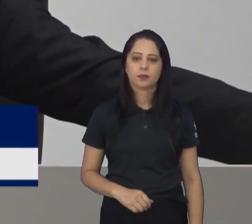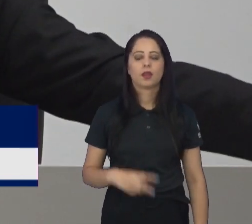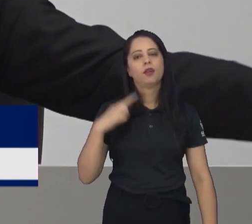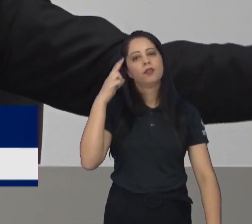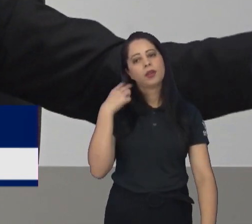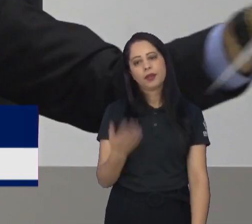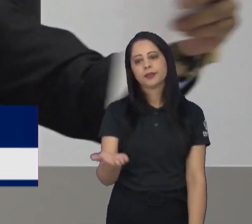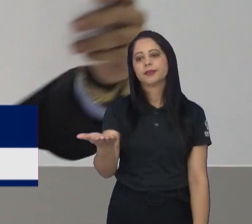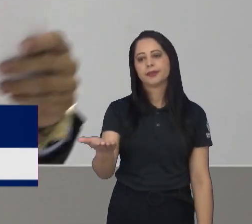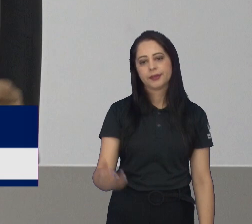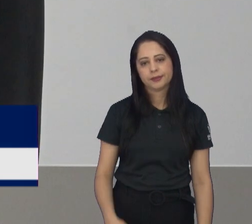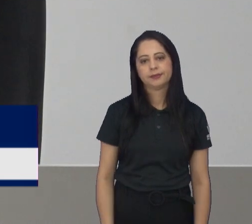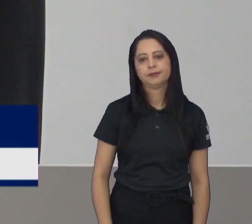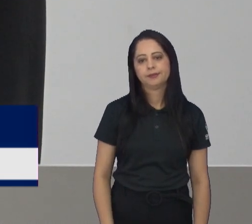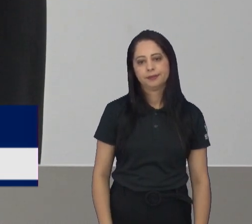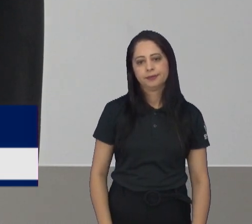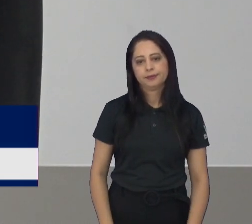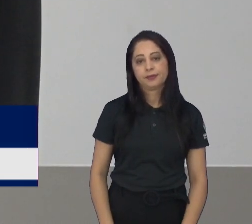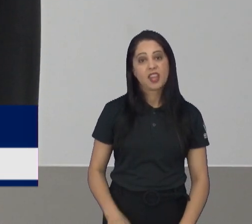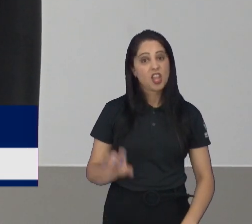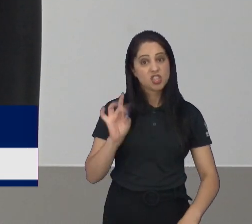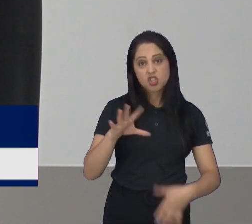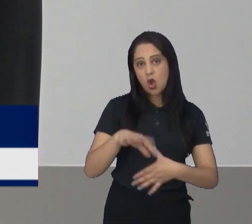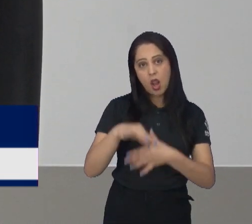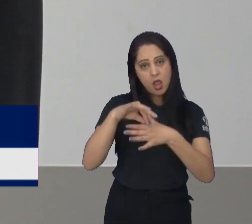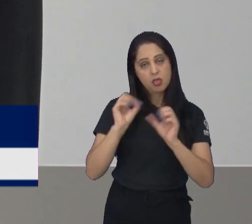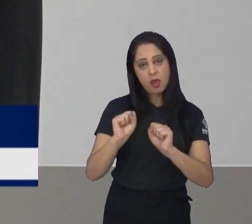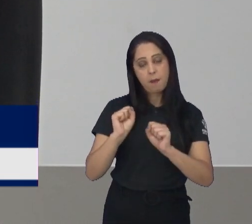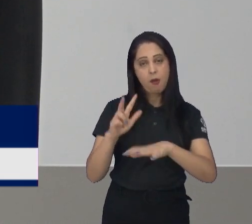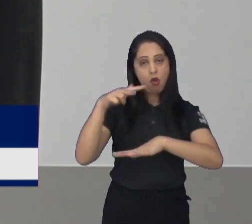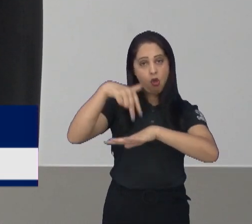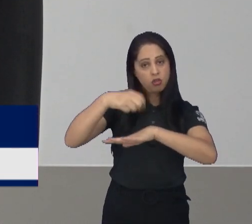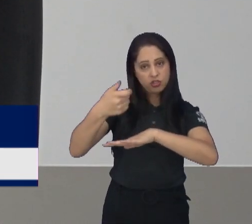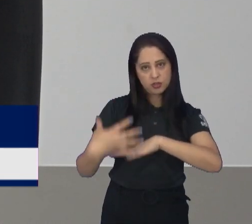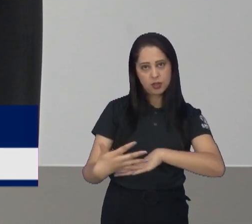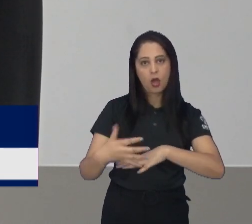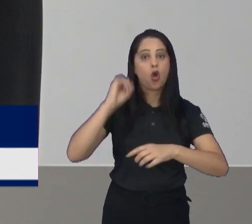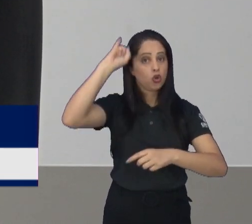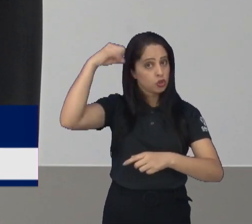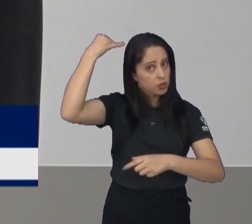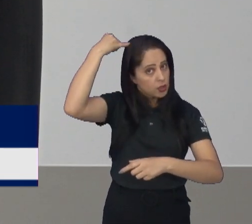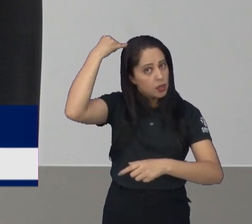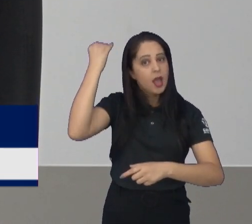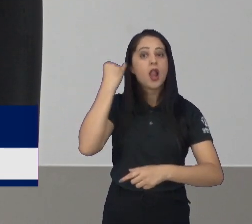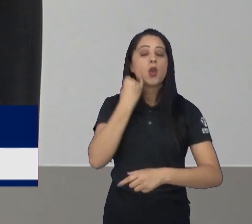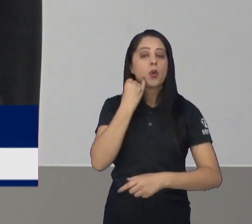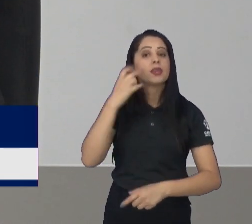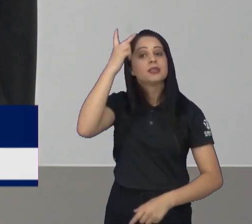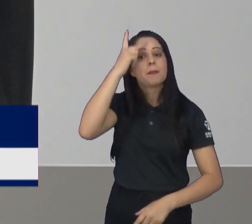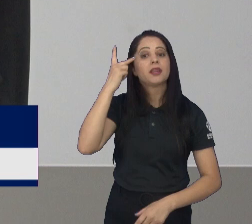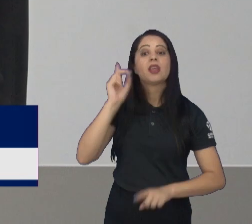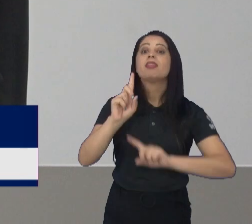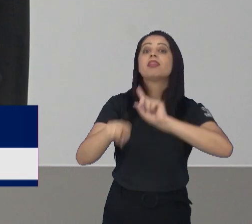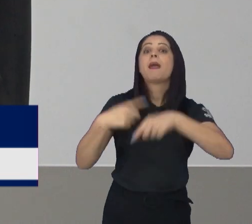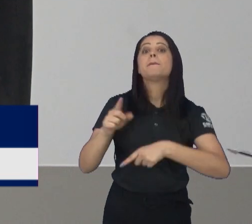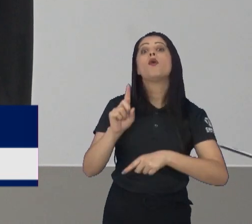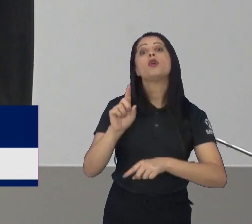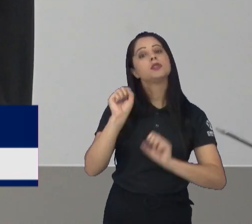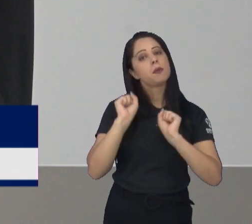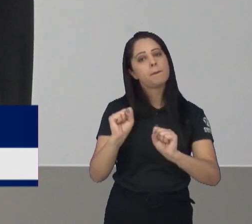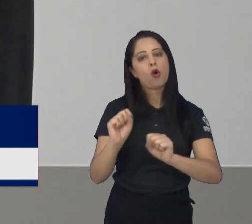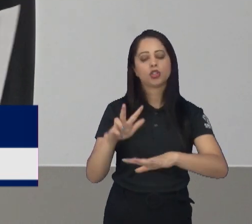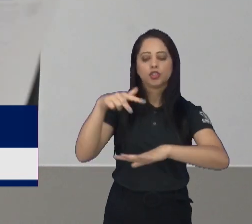Vereadora, o caminhamento de votação só a liderança, doutor José Cláudio, Zé Luiz e Fernando Petit. Depois, a justificativa de